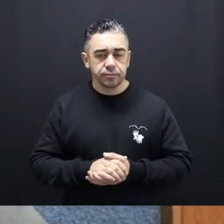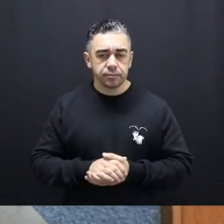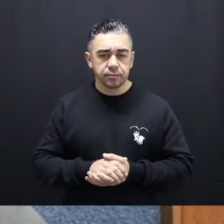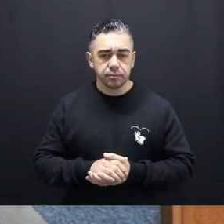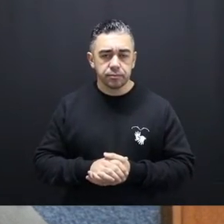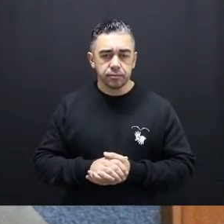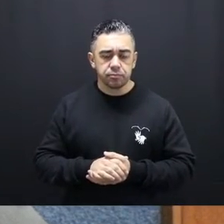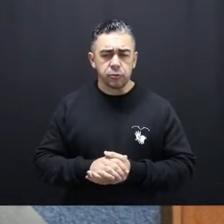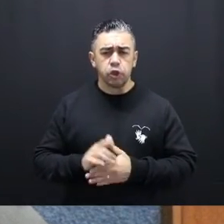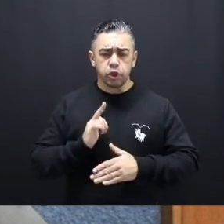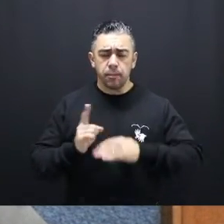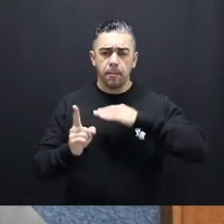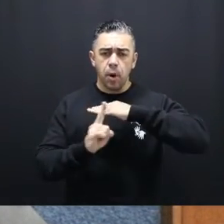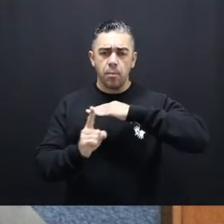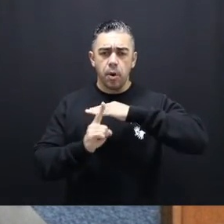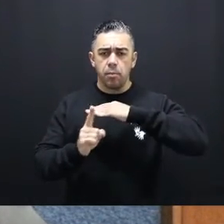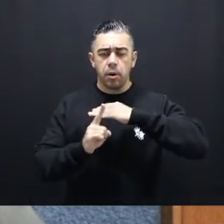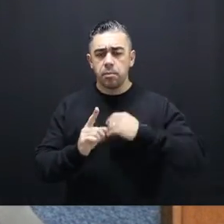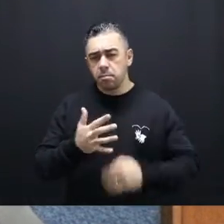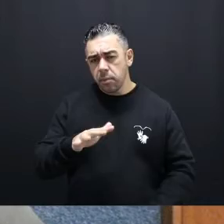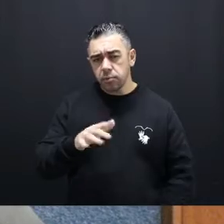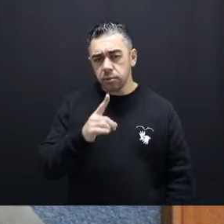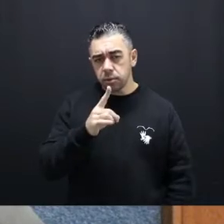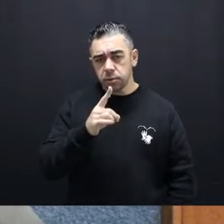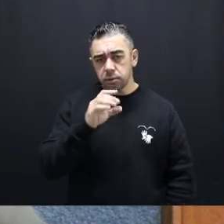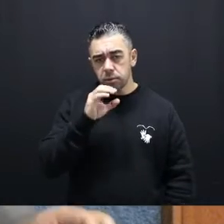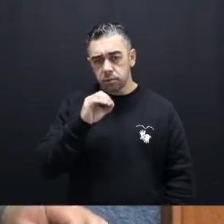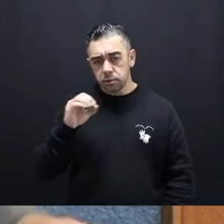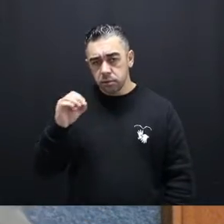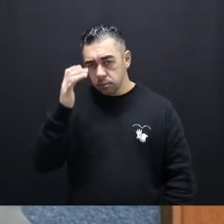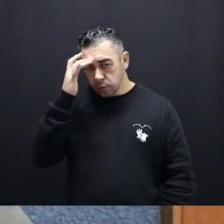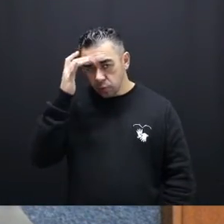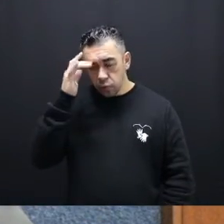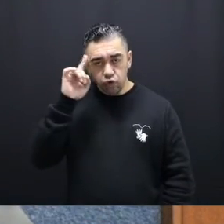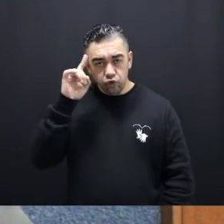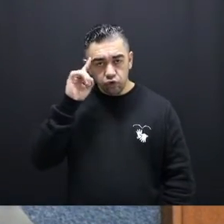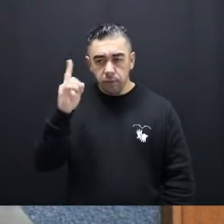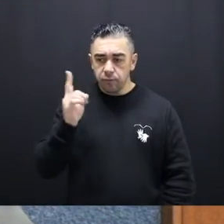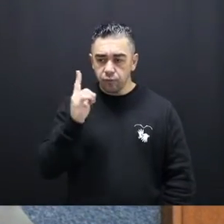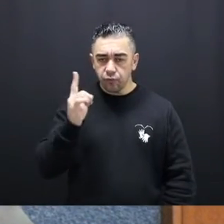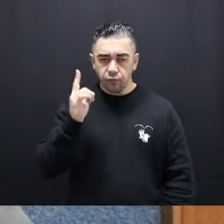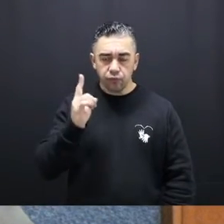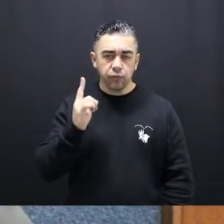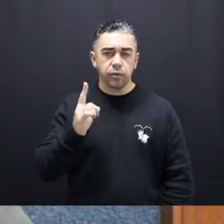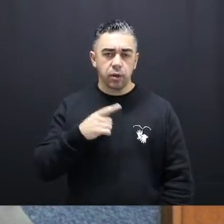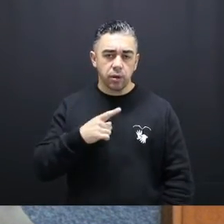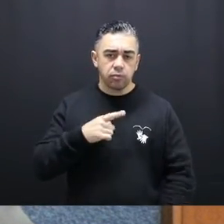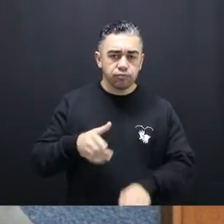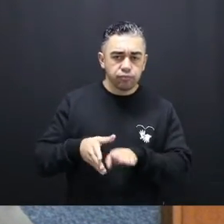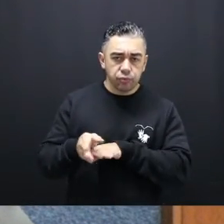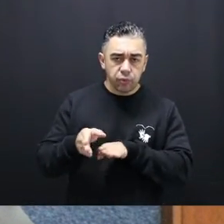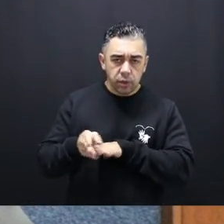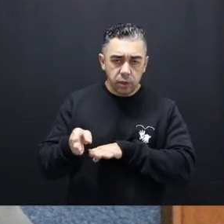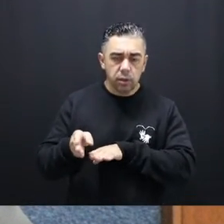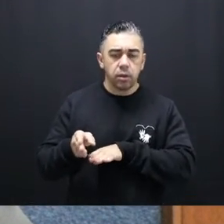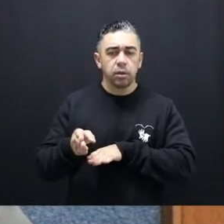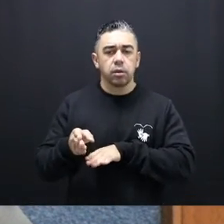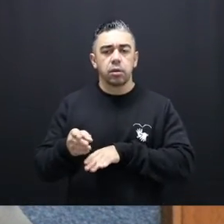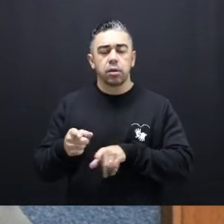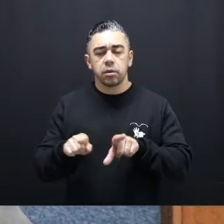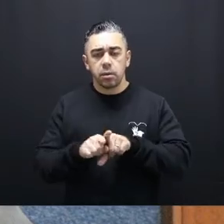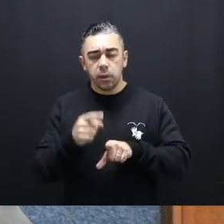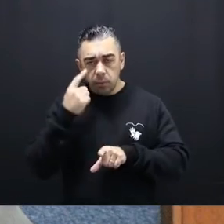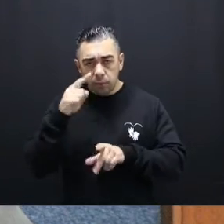média de 100 pessoas por dia no escritório para orientar a receber as